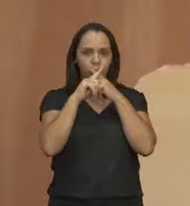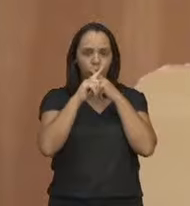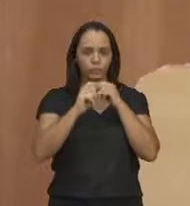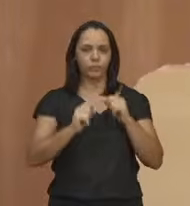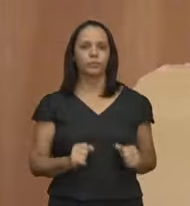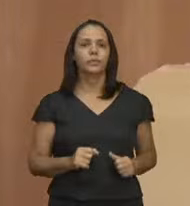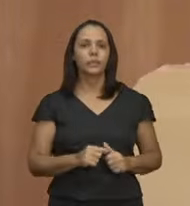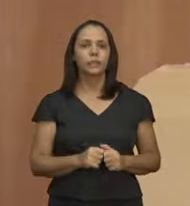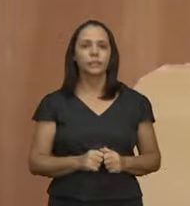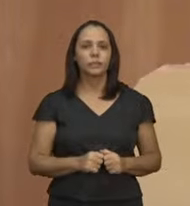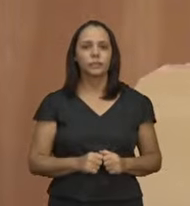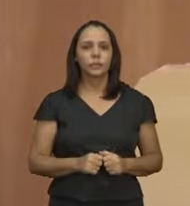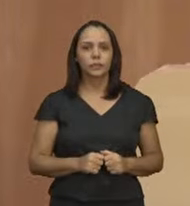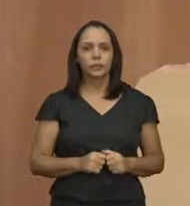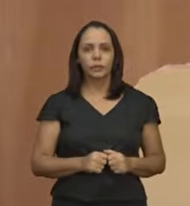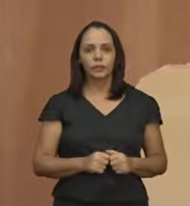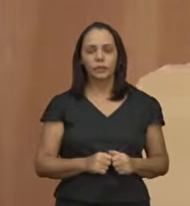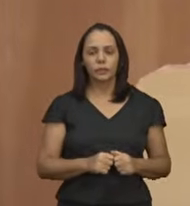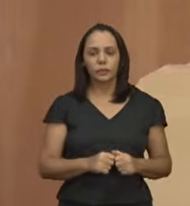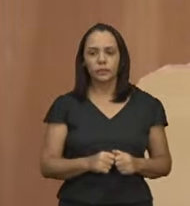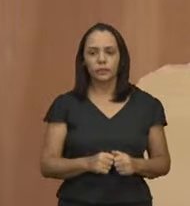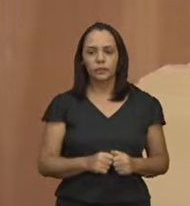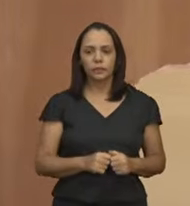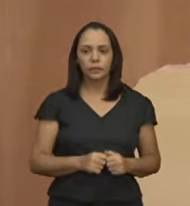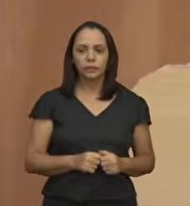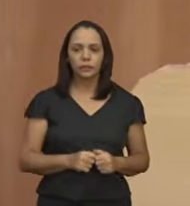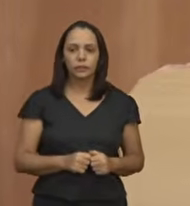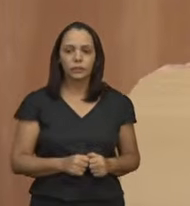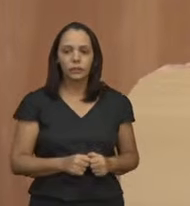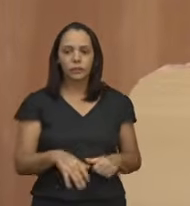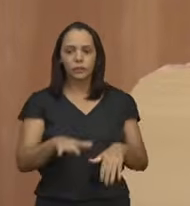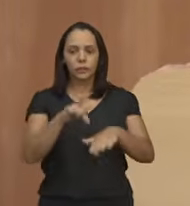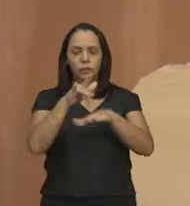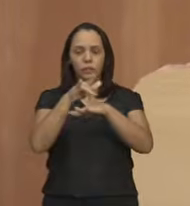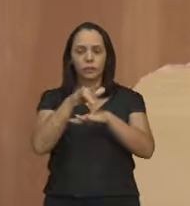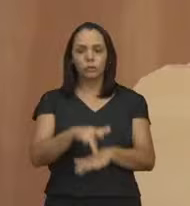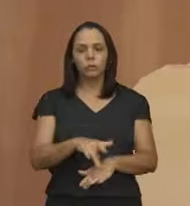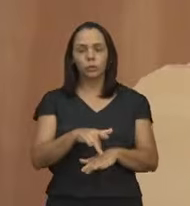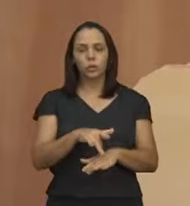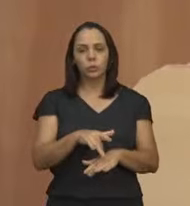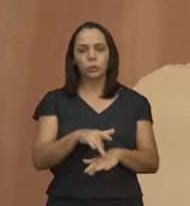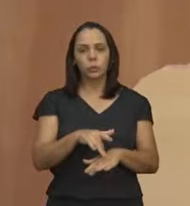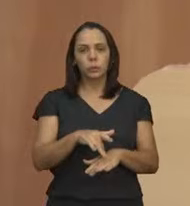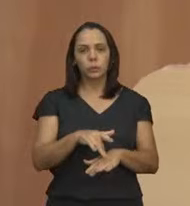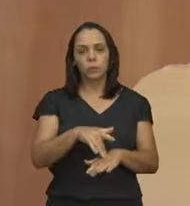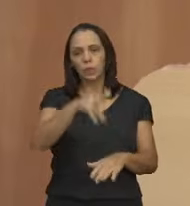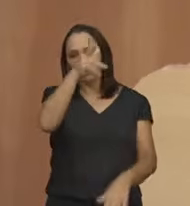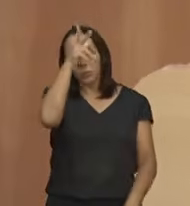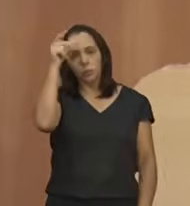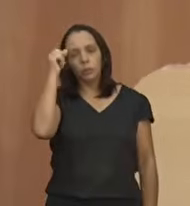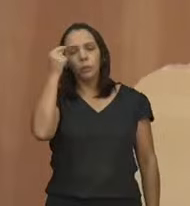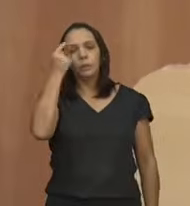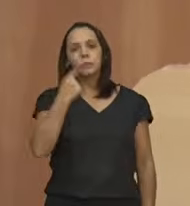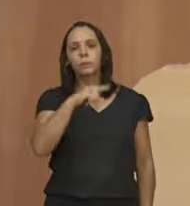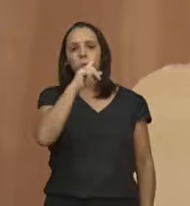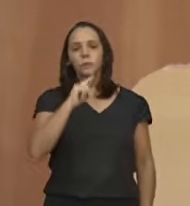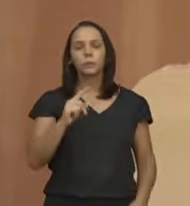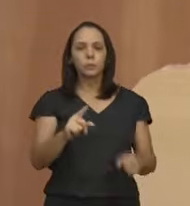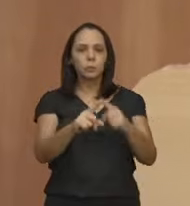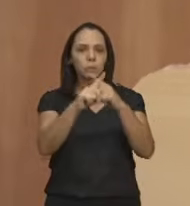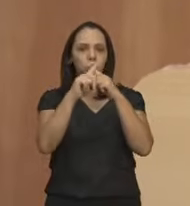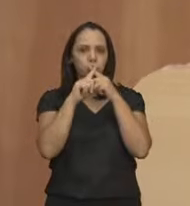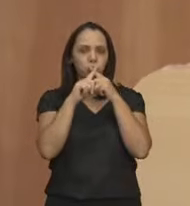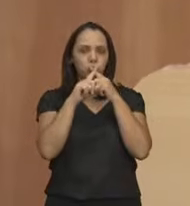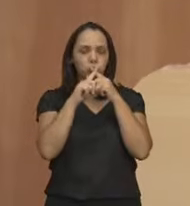cabe aqui, eu acho que é absurdo a prefeitura censurar previamente